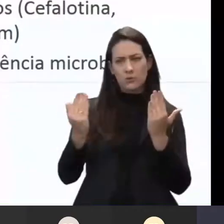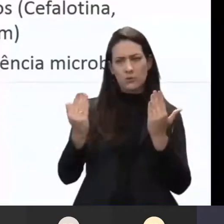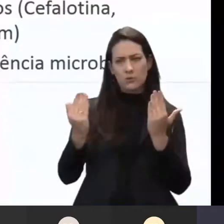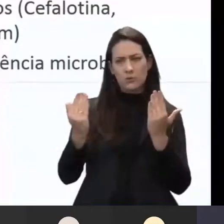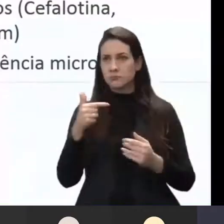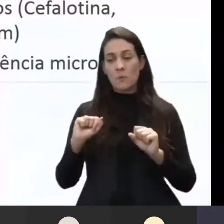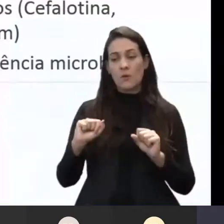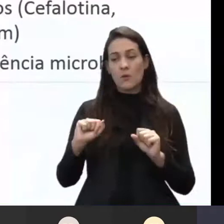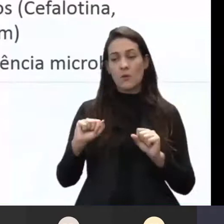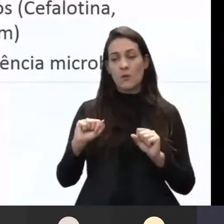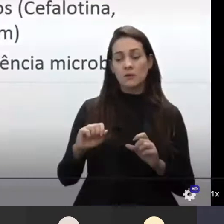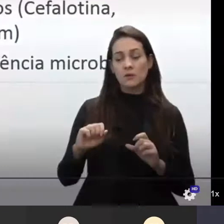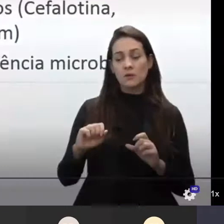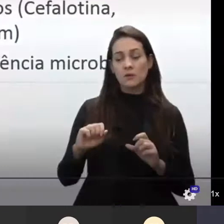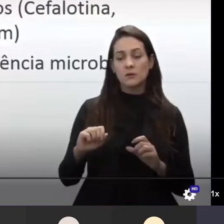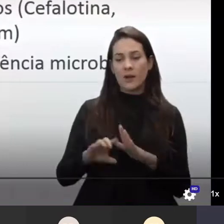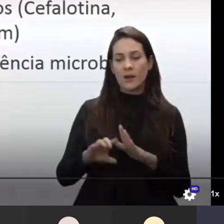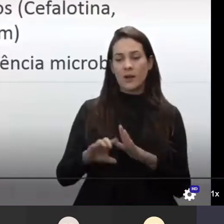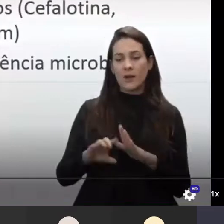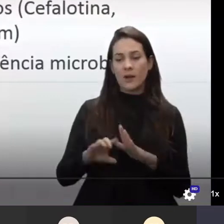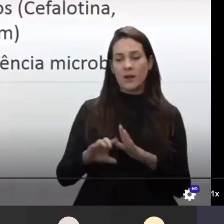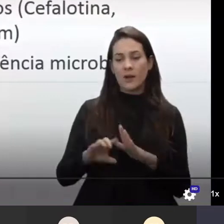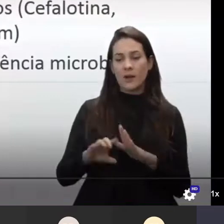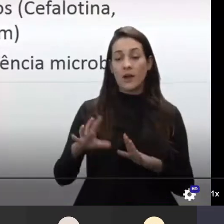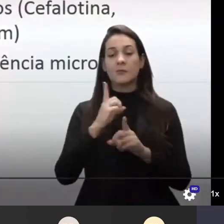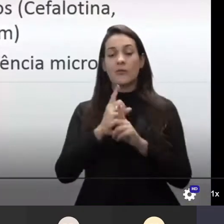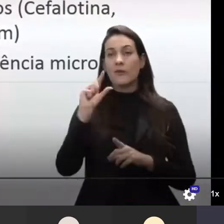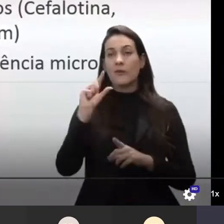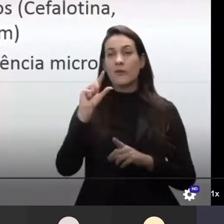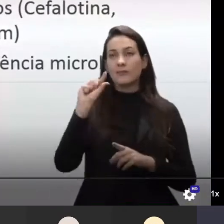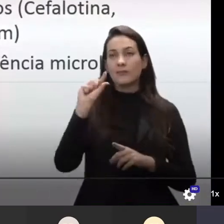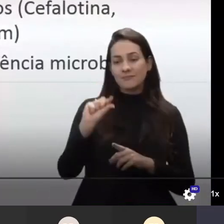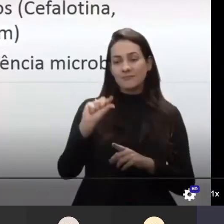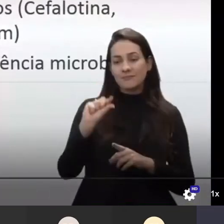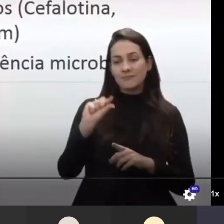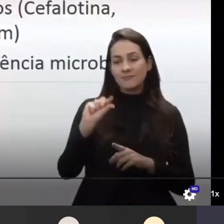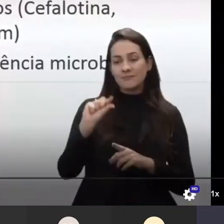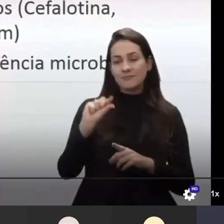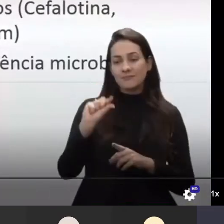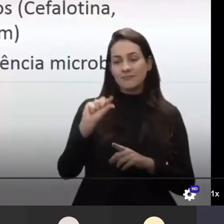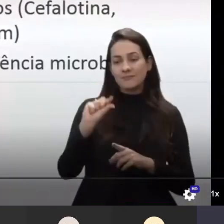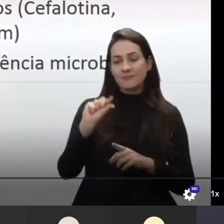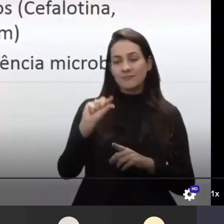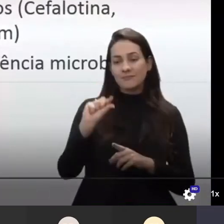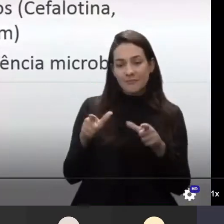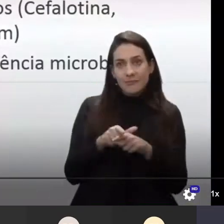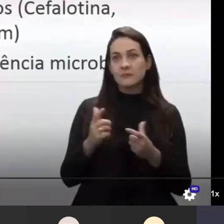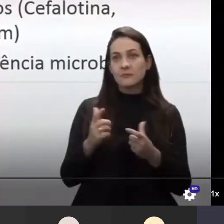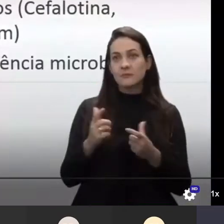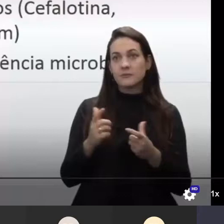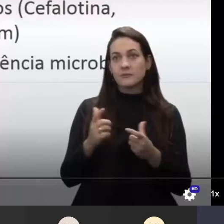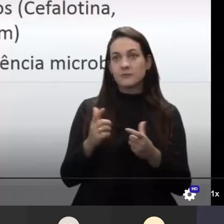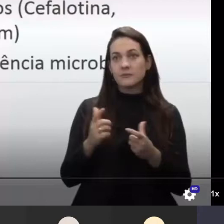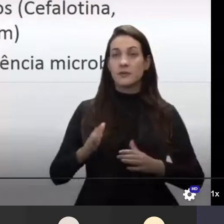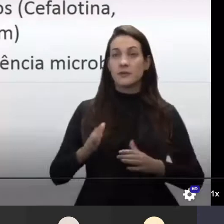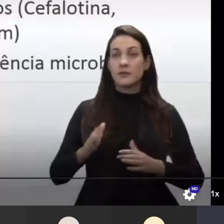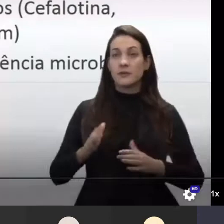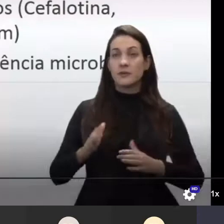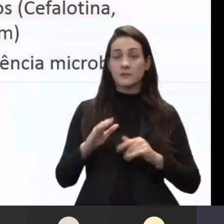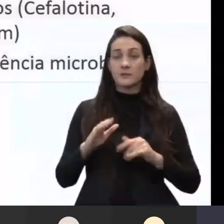você pode ter resultados falsamente diminuídos. Por que resultados falsamente diminuídos? Porque às vezes você fez um inóculo